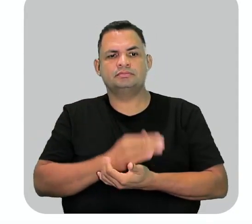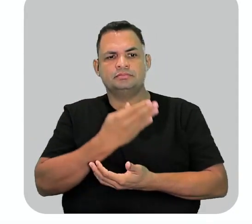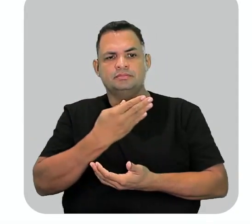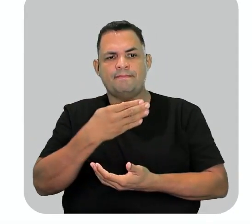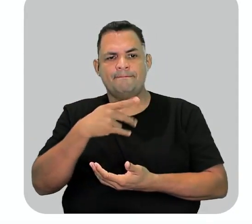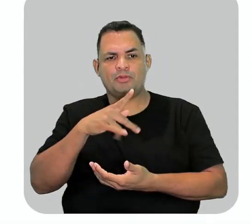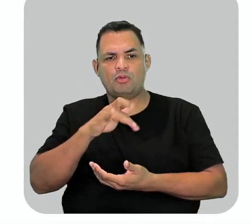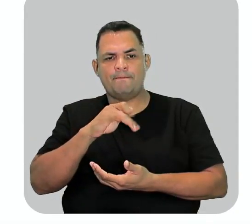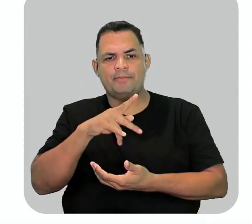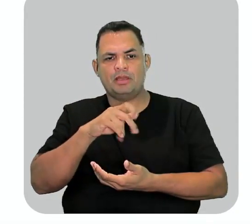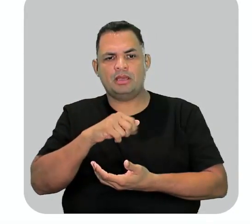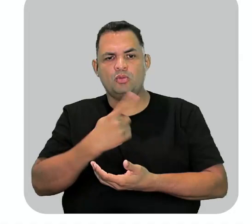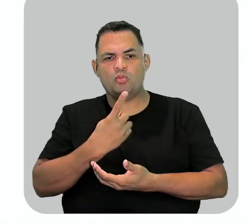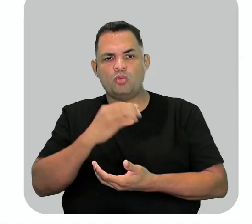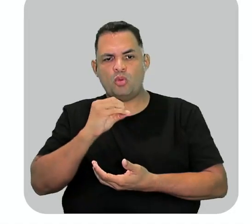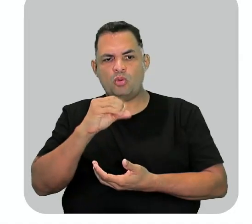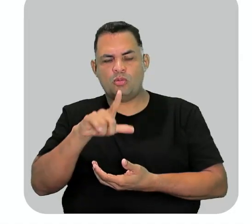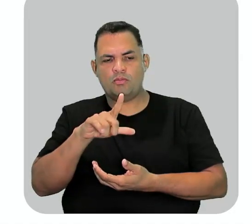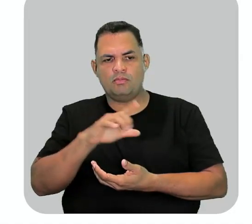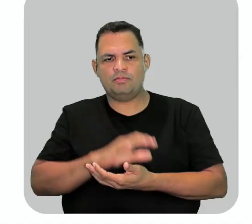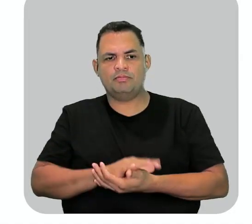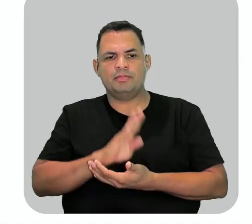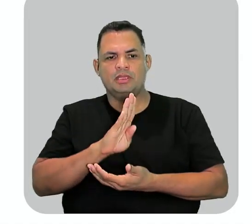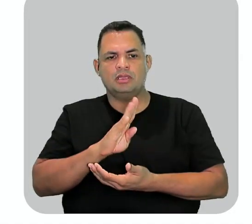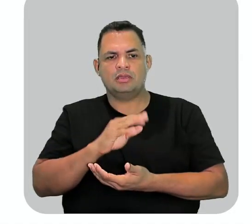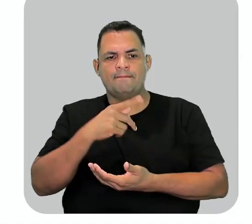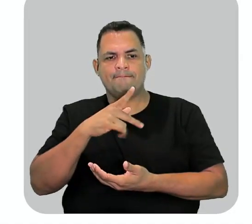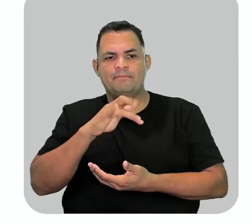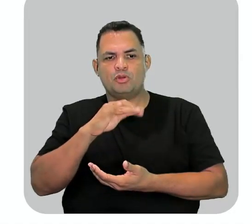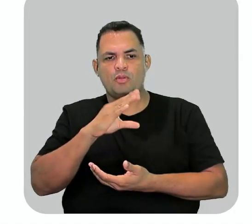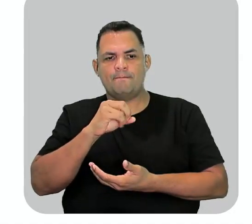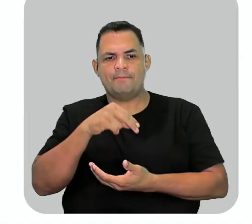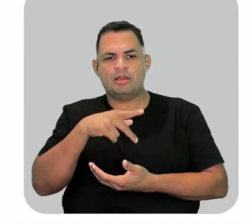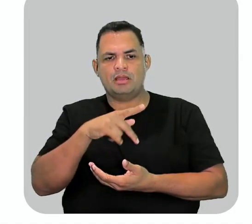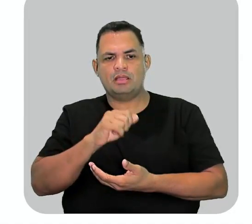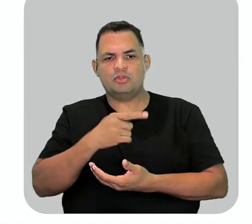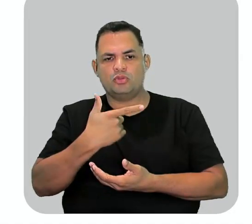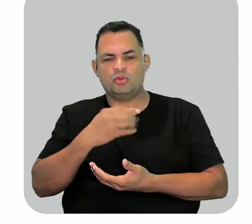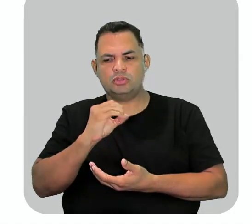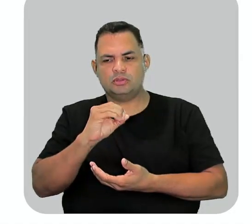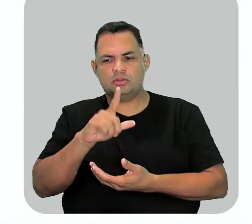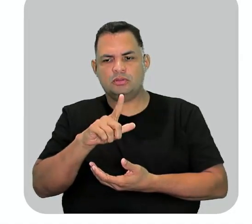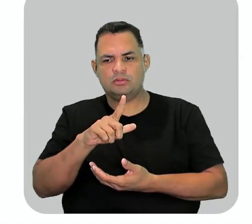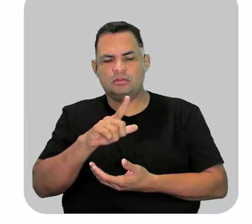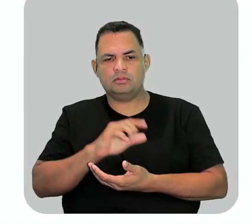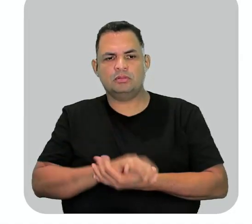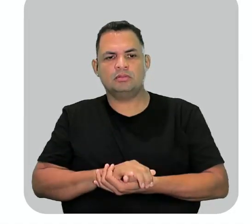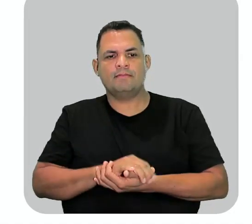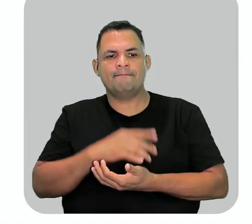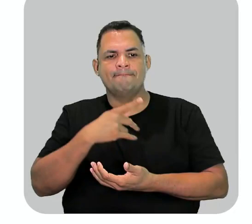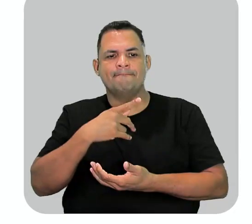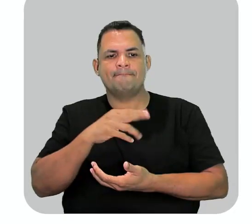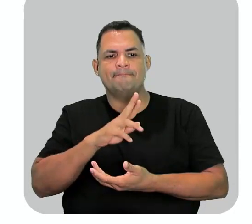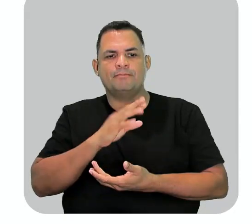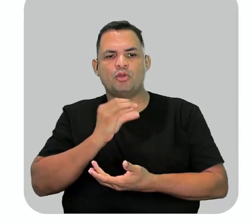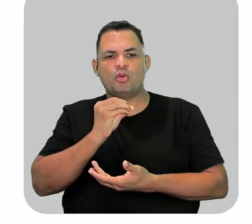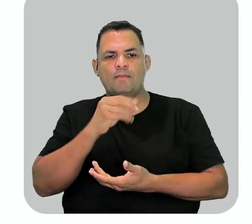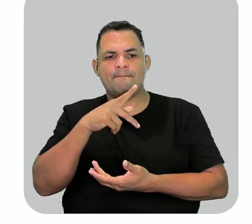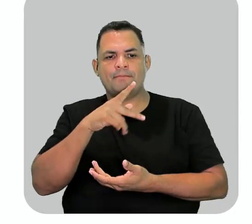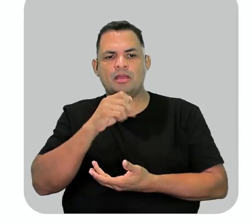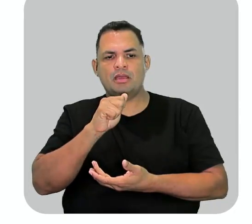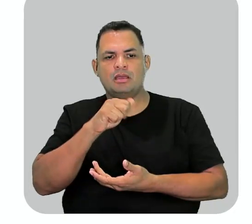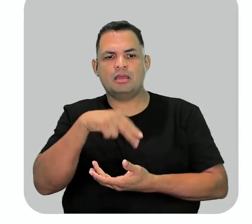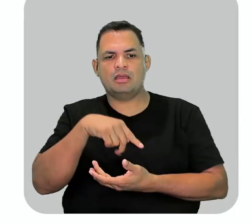propan 1-ol, letra B, propan 2-ol, letra